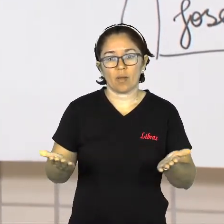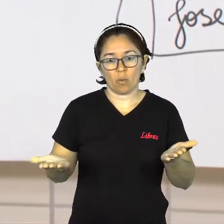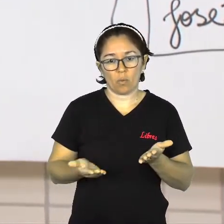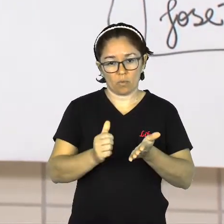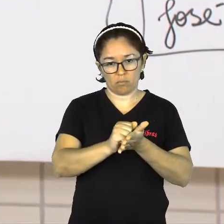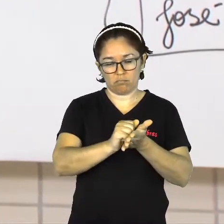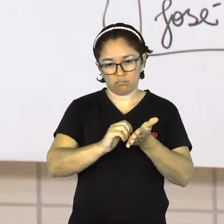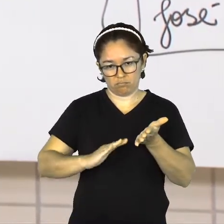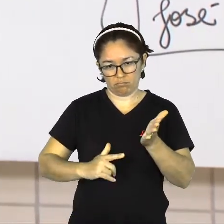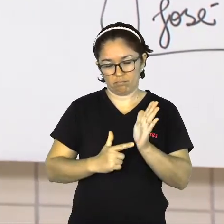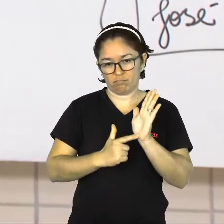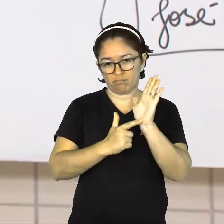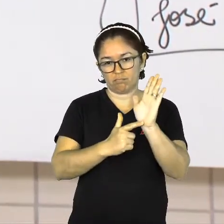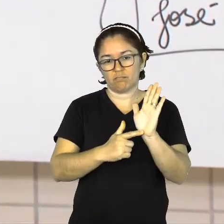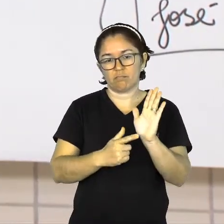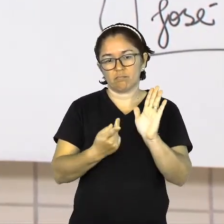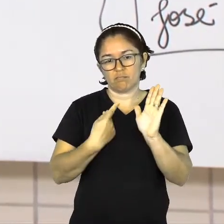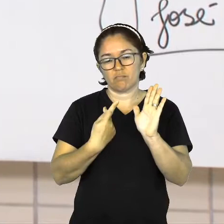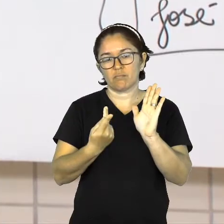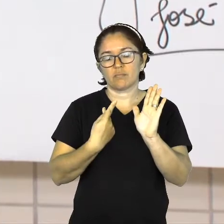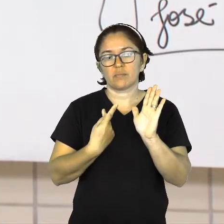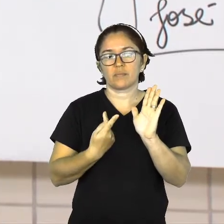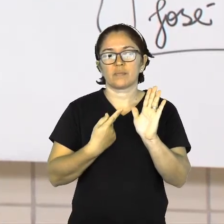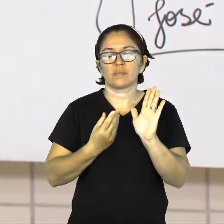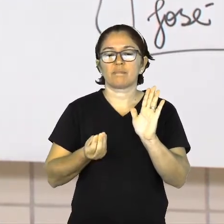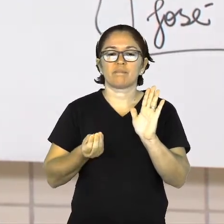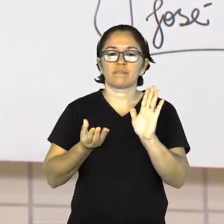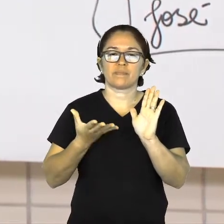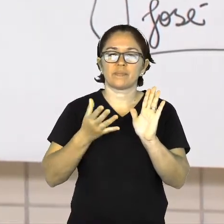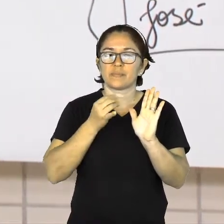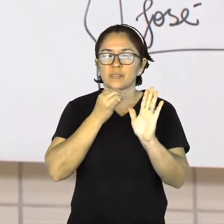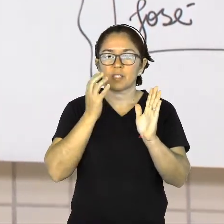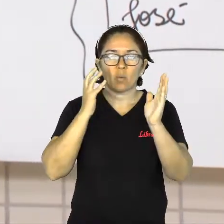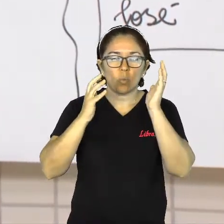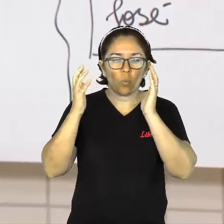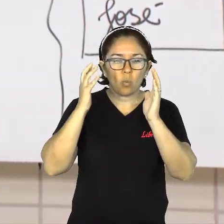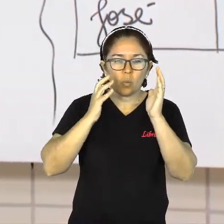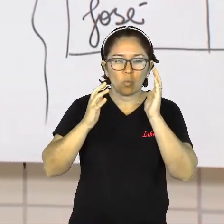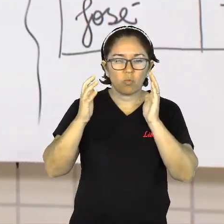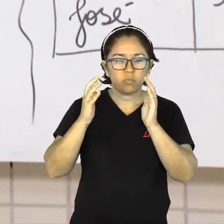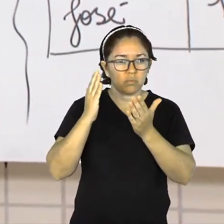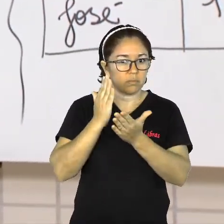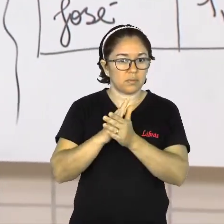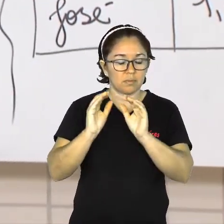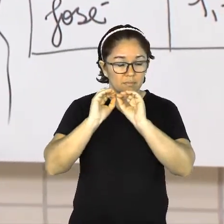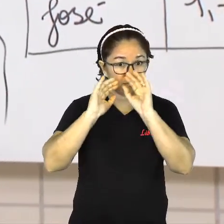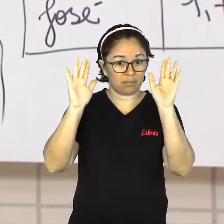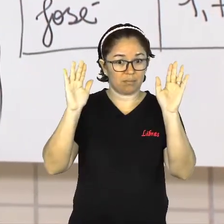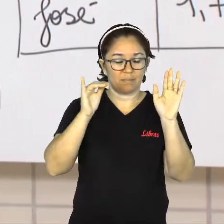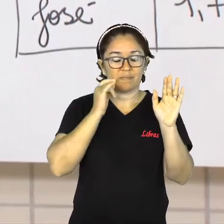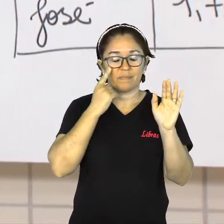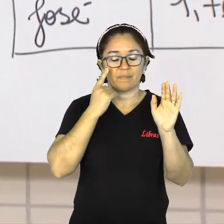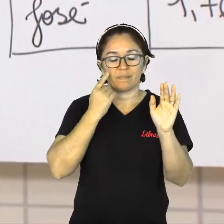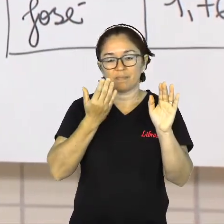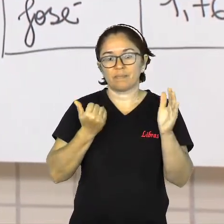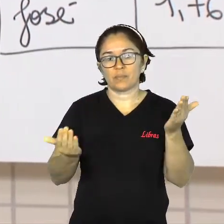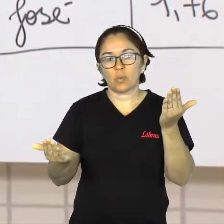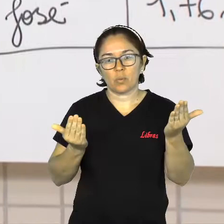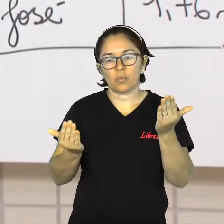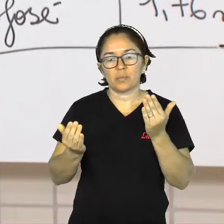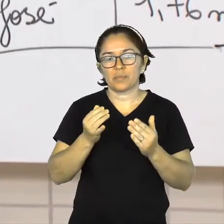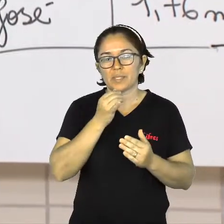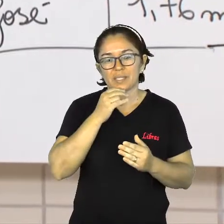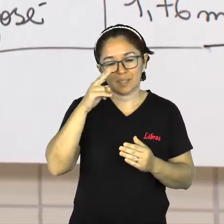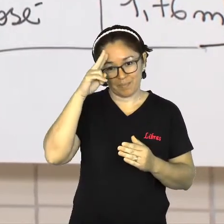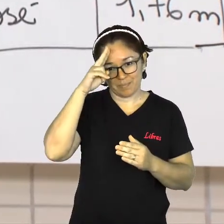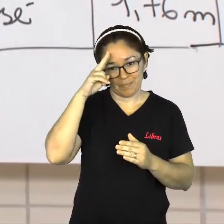atividade para nós vermos, para tirarmos as dúvidas, fazermos comparação. Vamos comigo? É uma